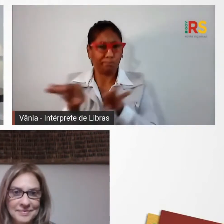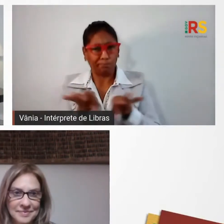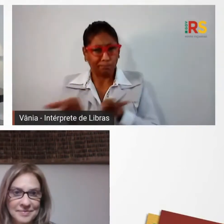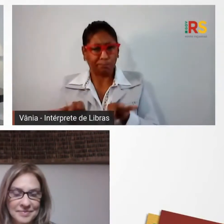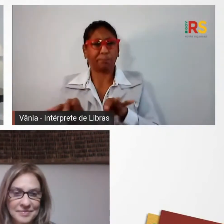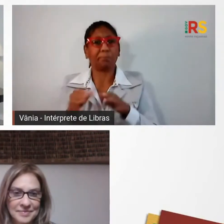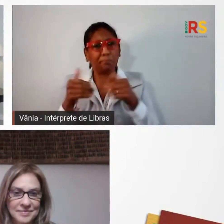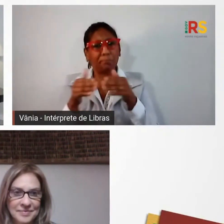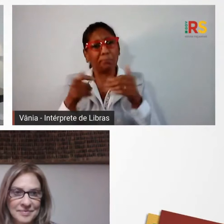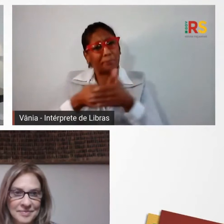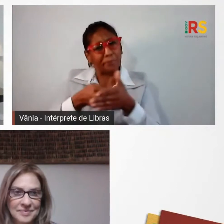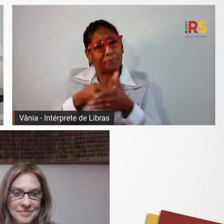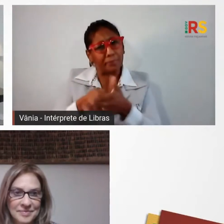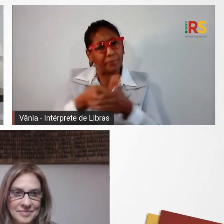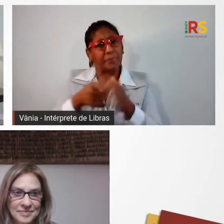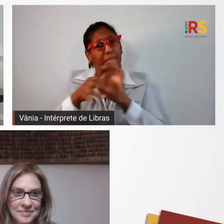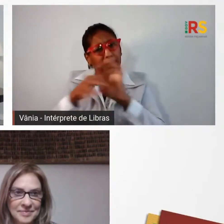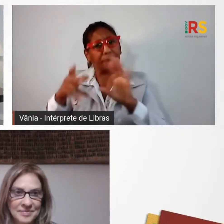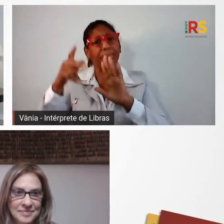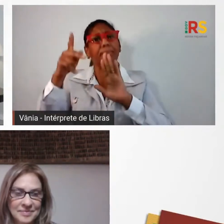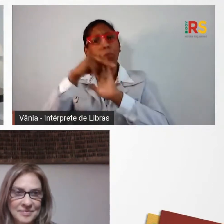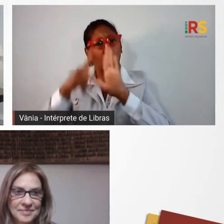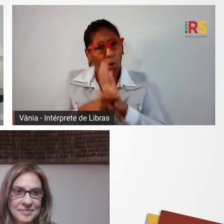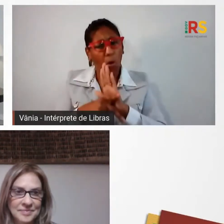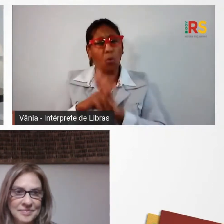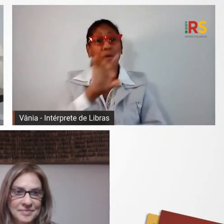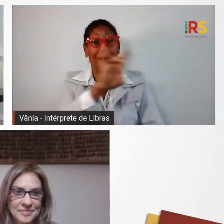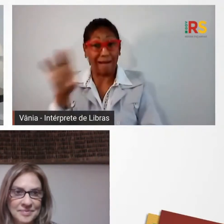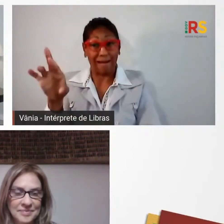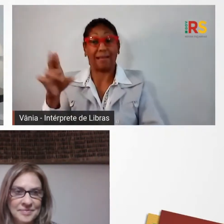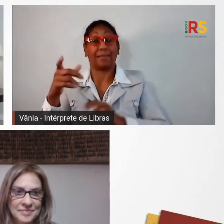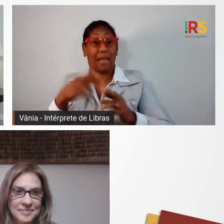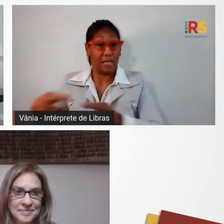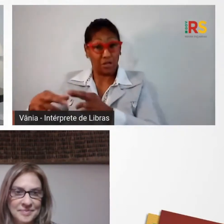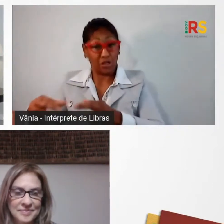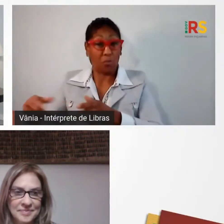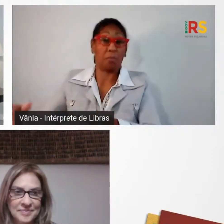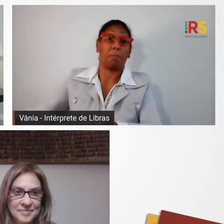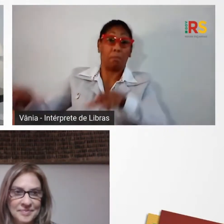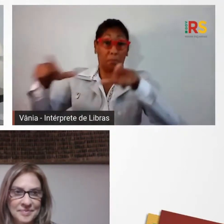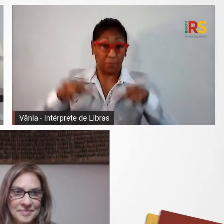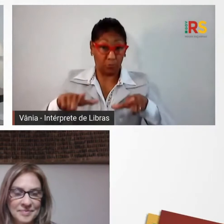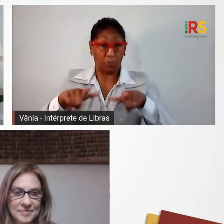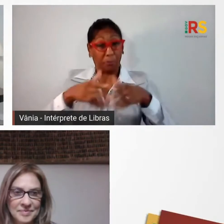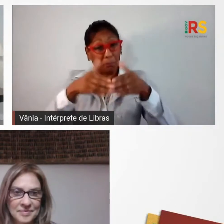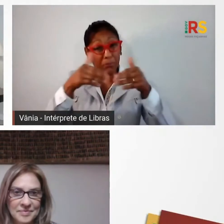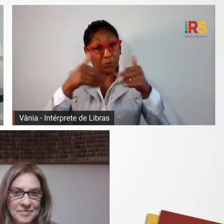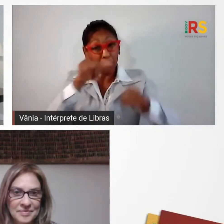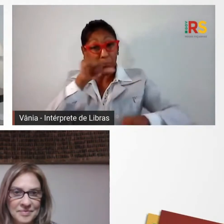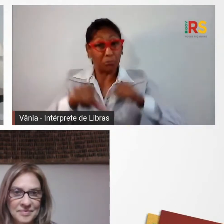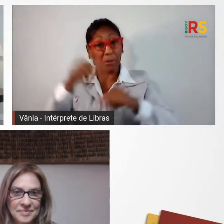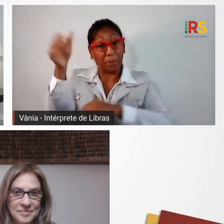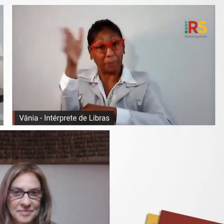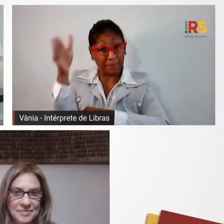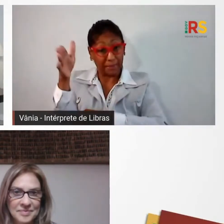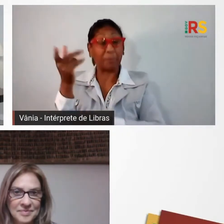10 recursos, né, entre recursos de municípios e recursos de regiões, e a gente sempre